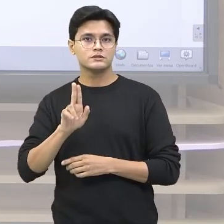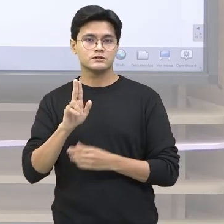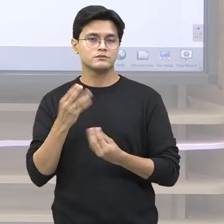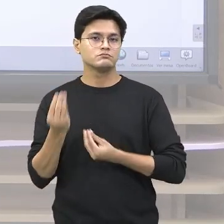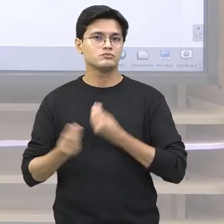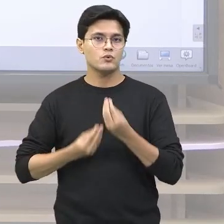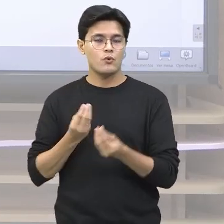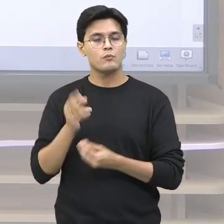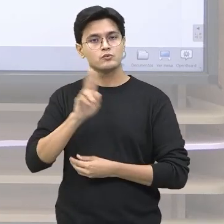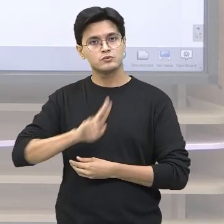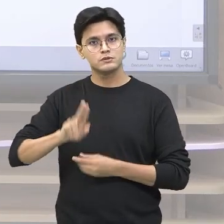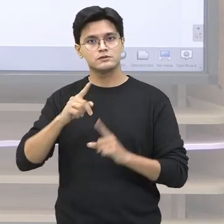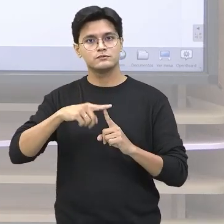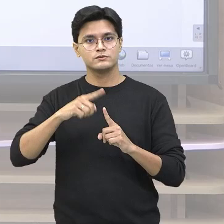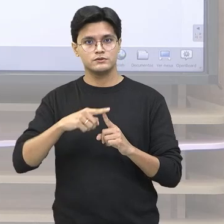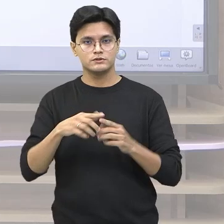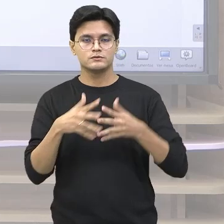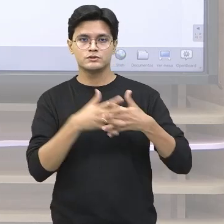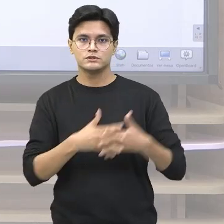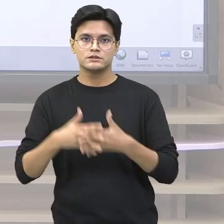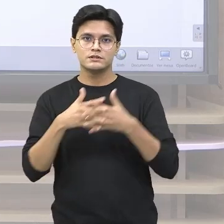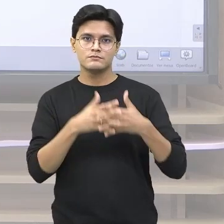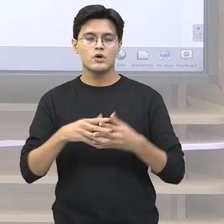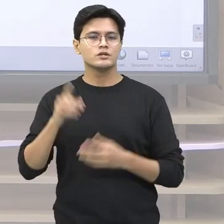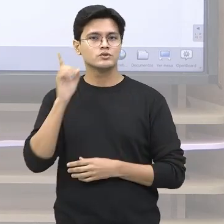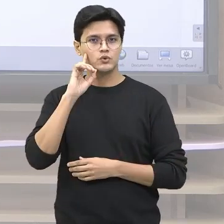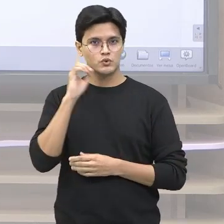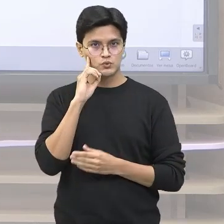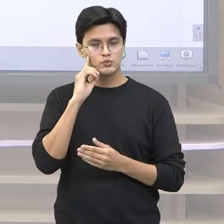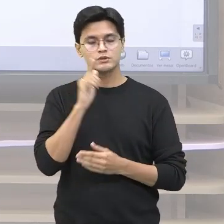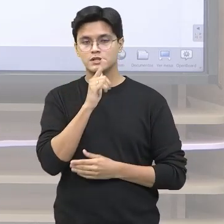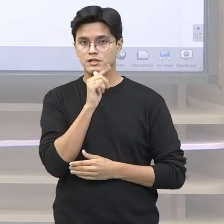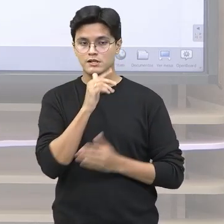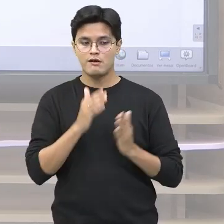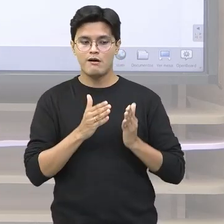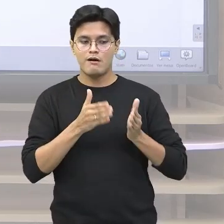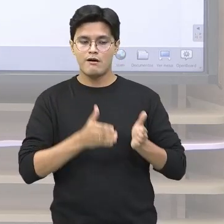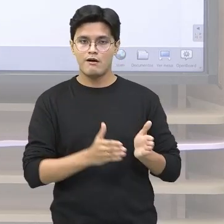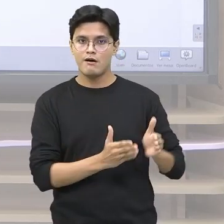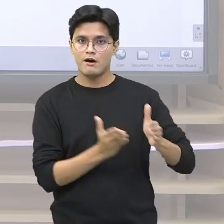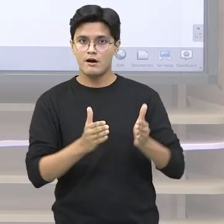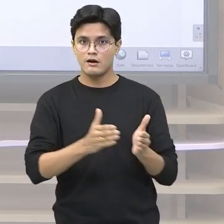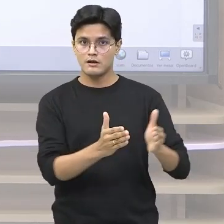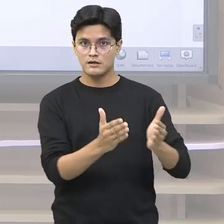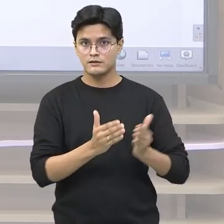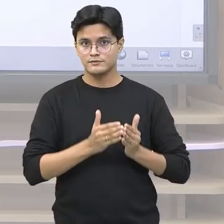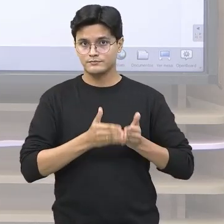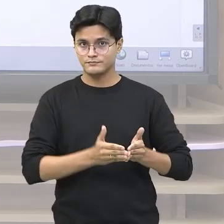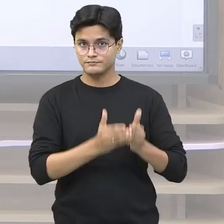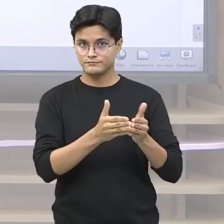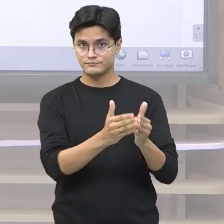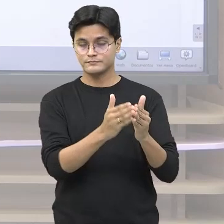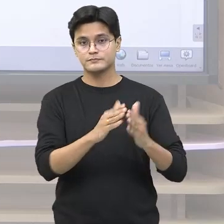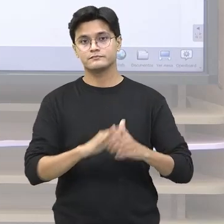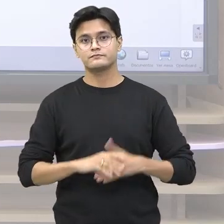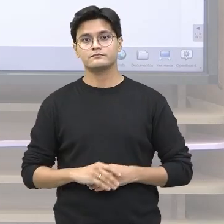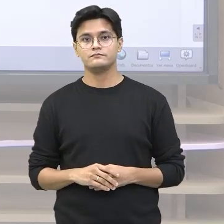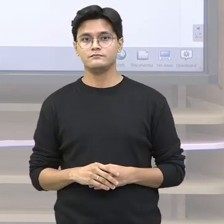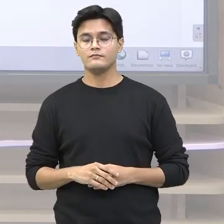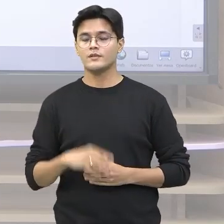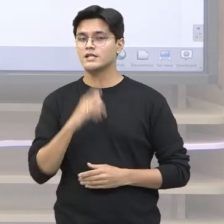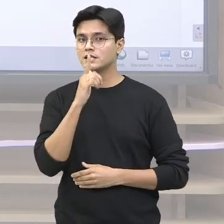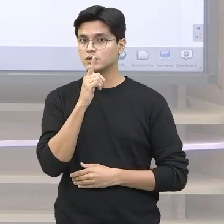desse tipo de transporte todos os dias também assim como os outros modais que a gente observou já nos rios de